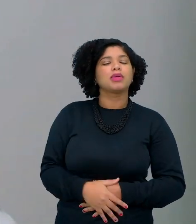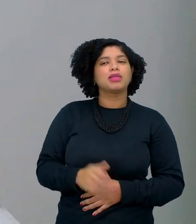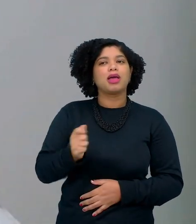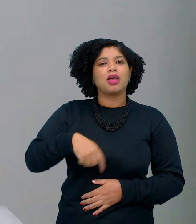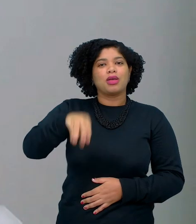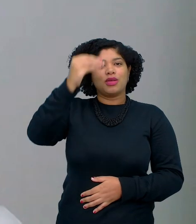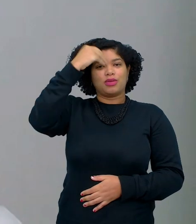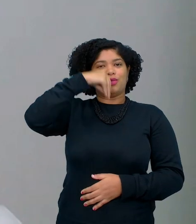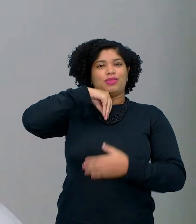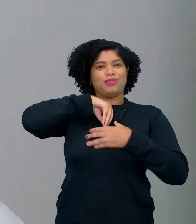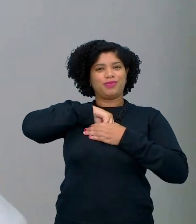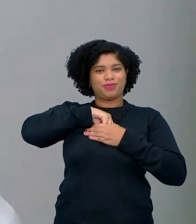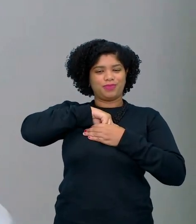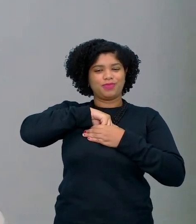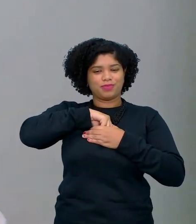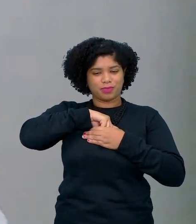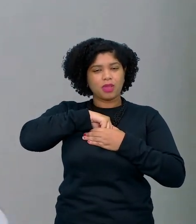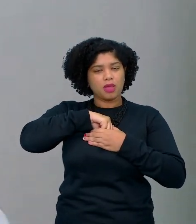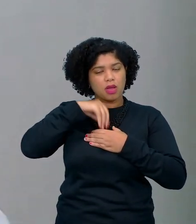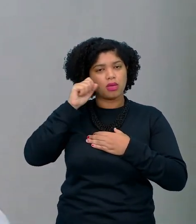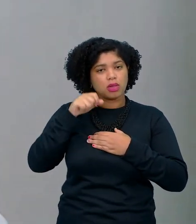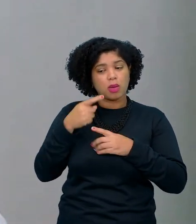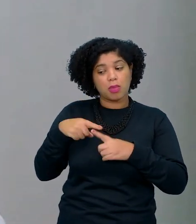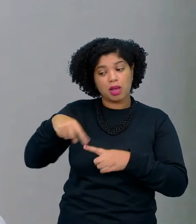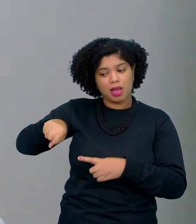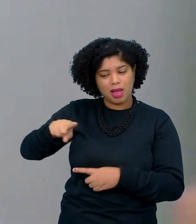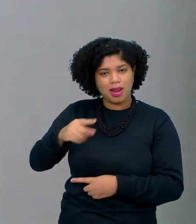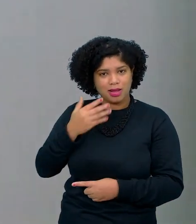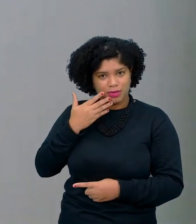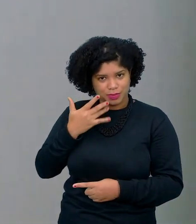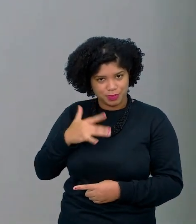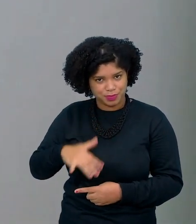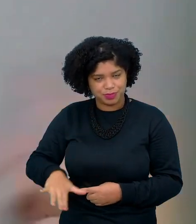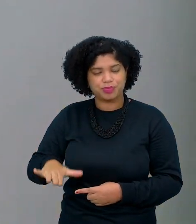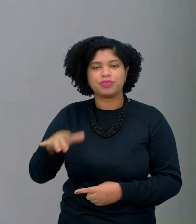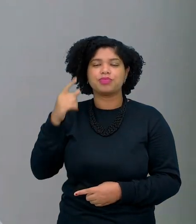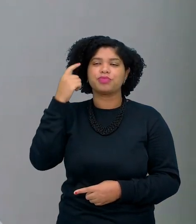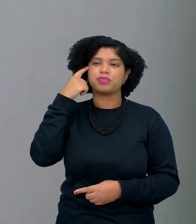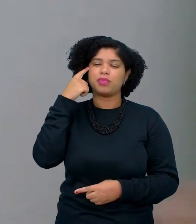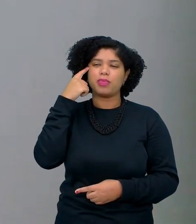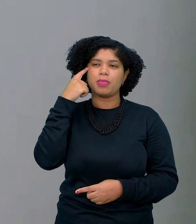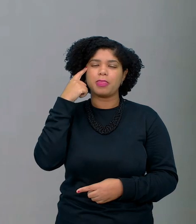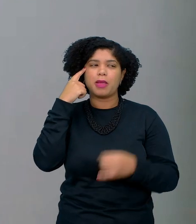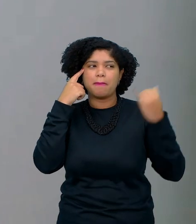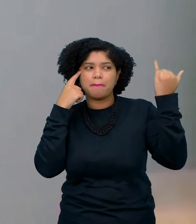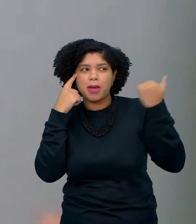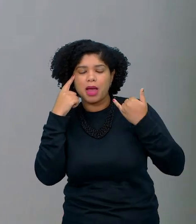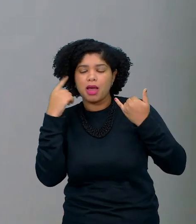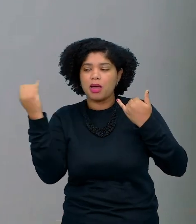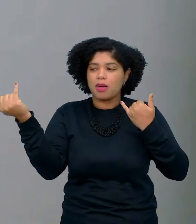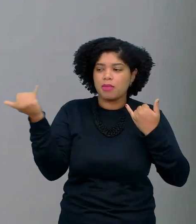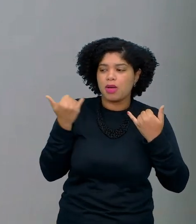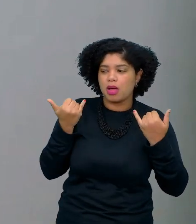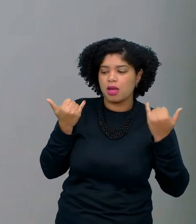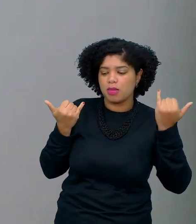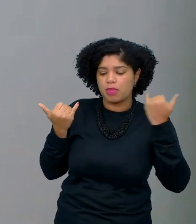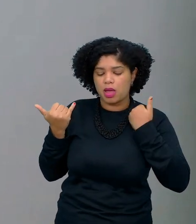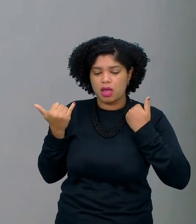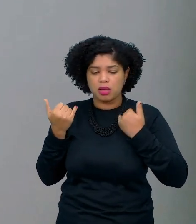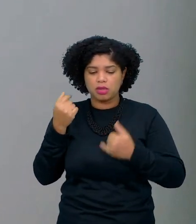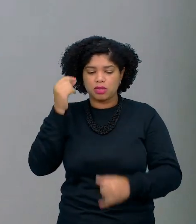internalizarem. E eles pensam muito, né, de acordo com o que eles ouvem do colega, então isso eles pegam para